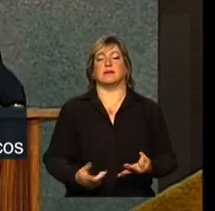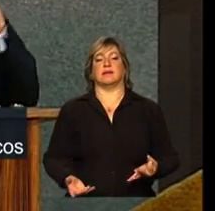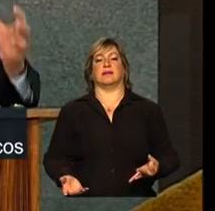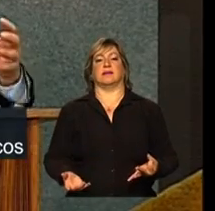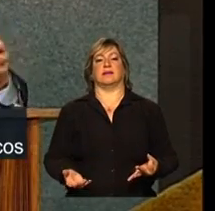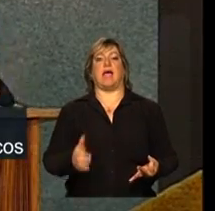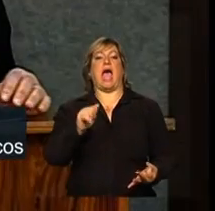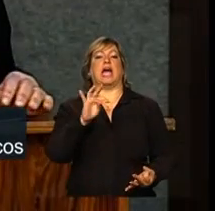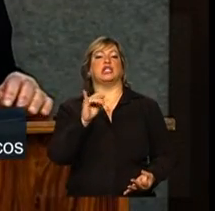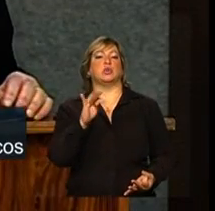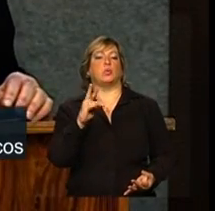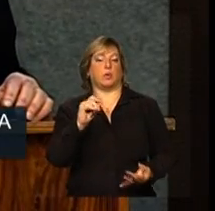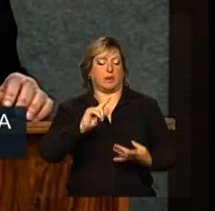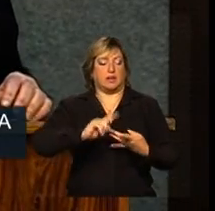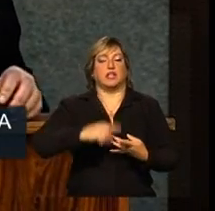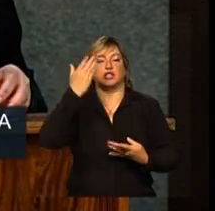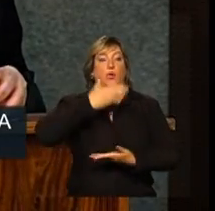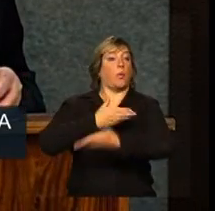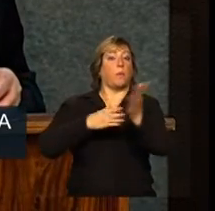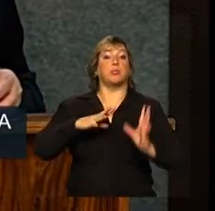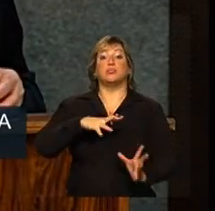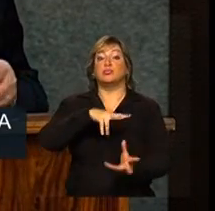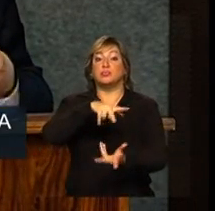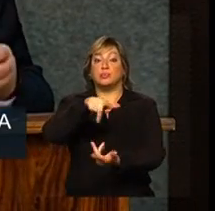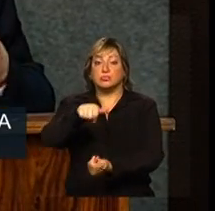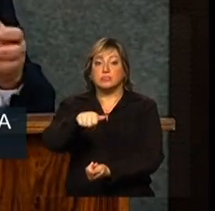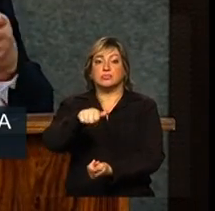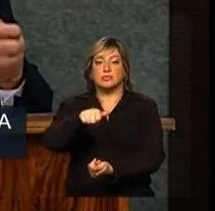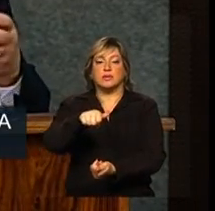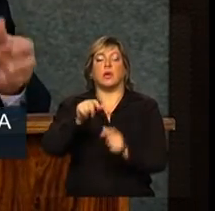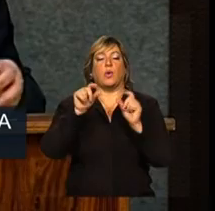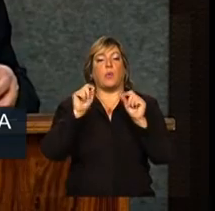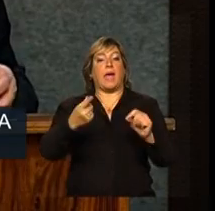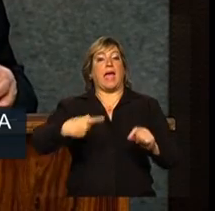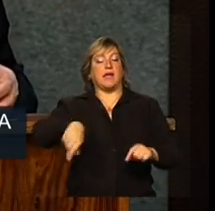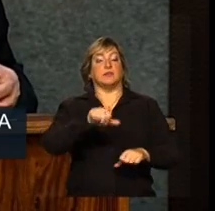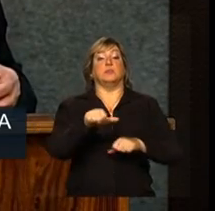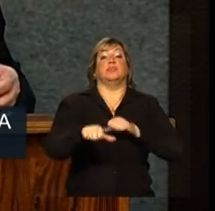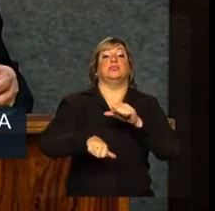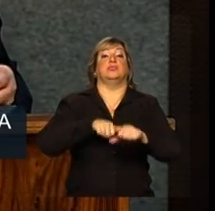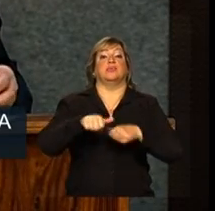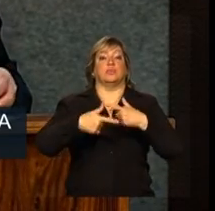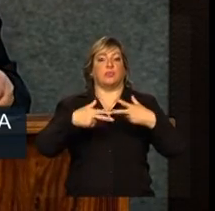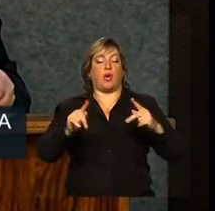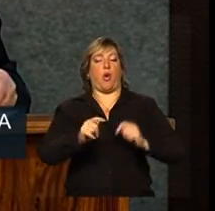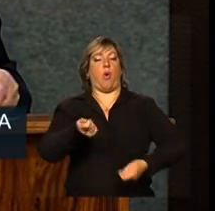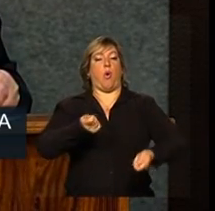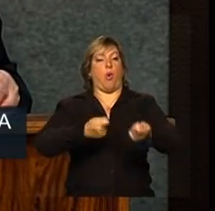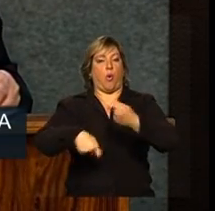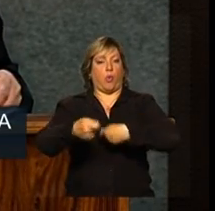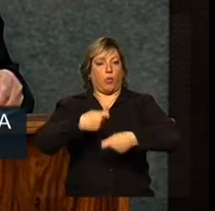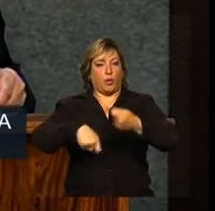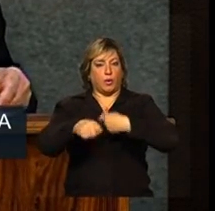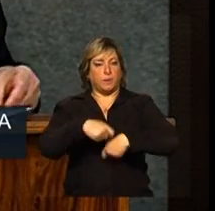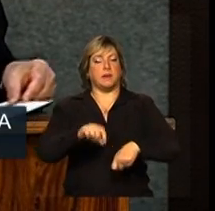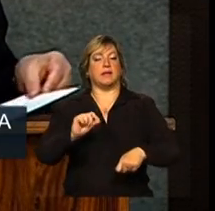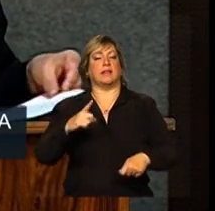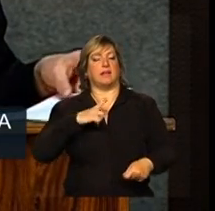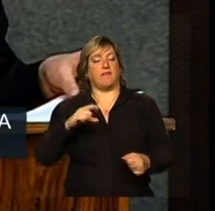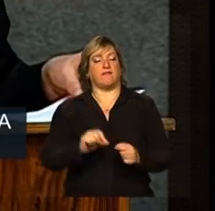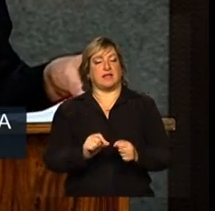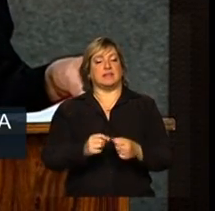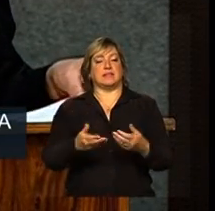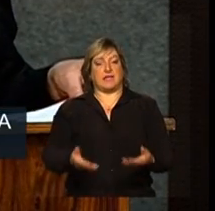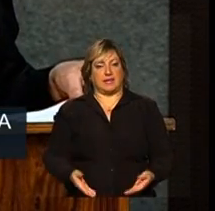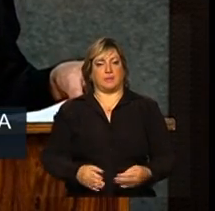na atitude diante do mundo que essas transformações econômicas estão